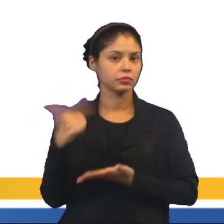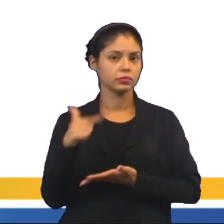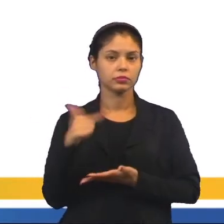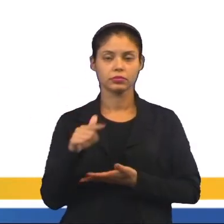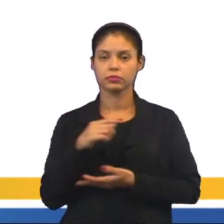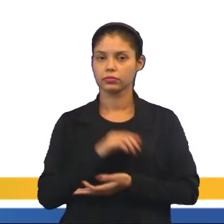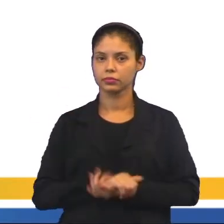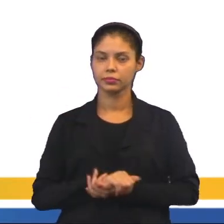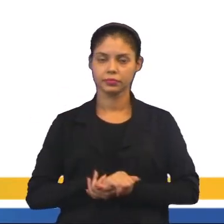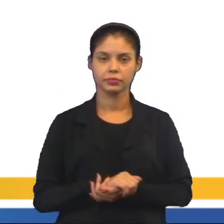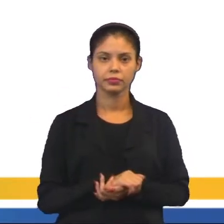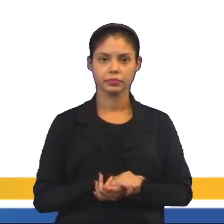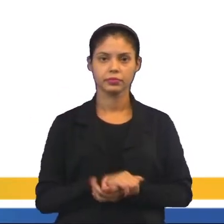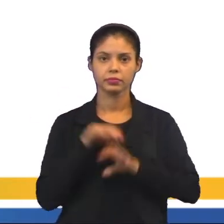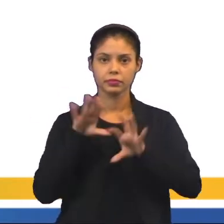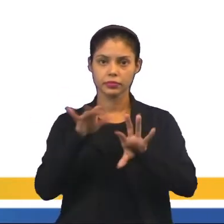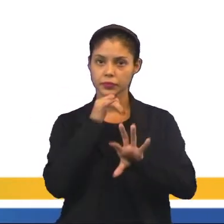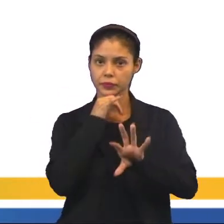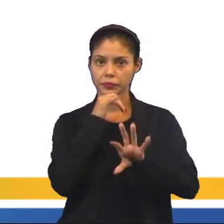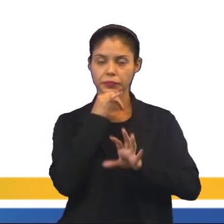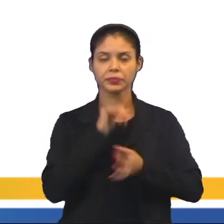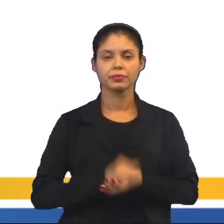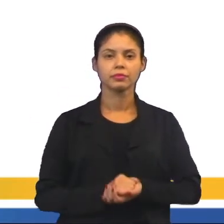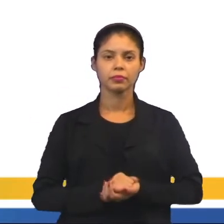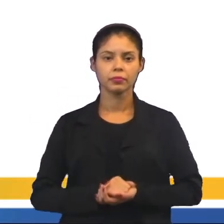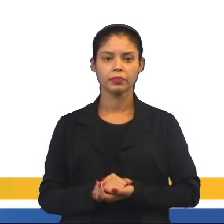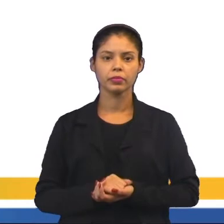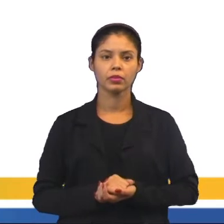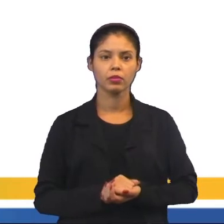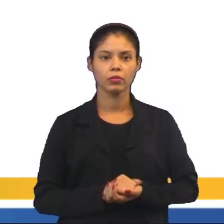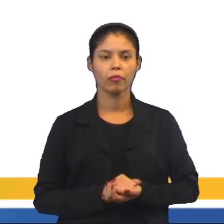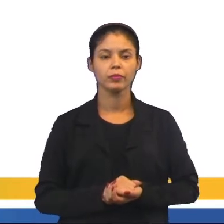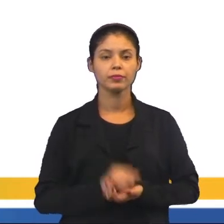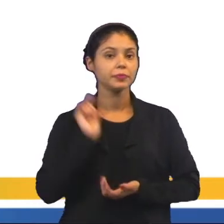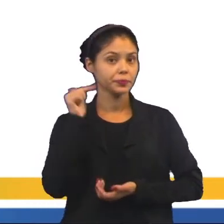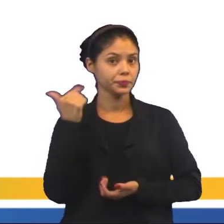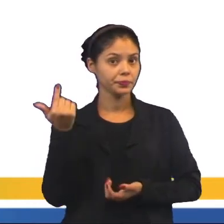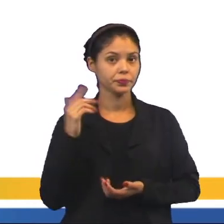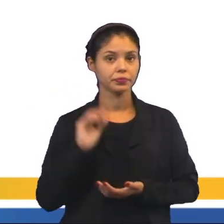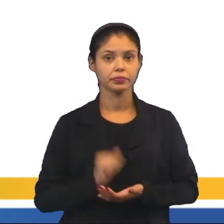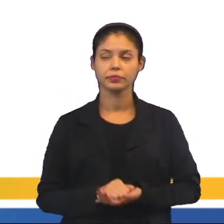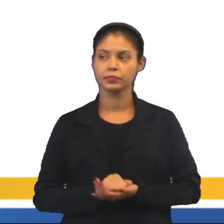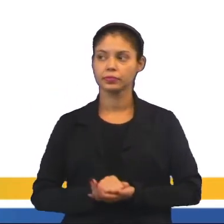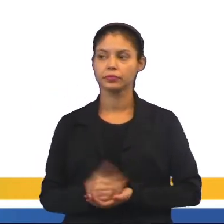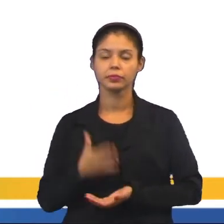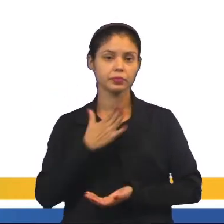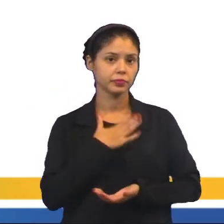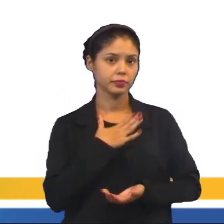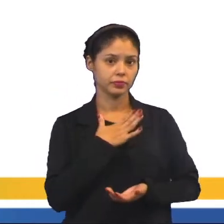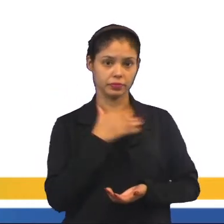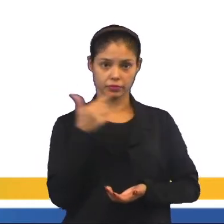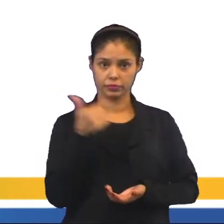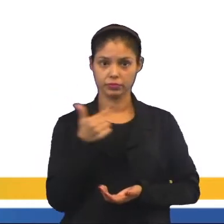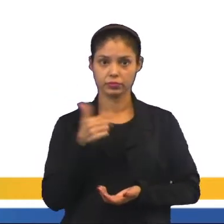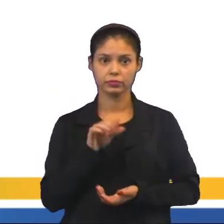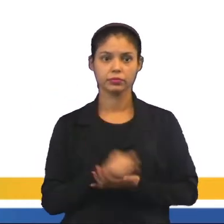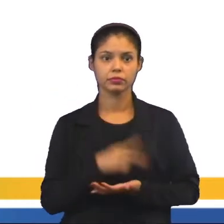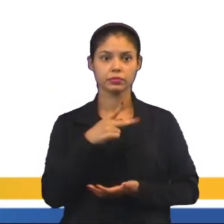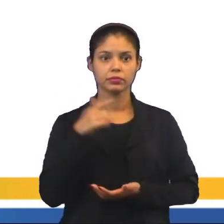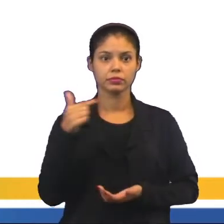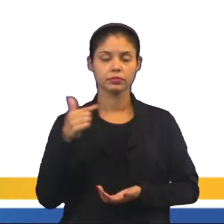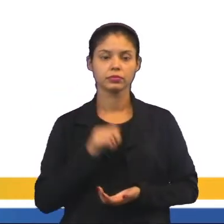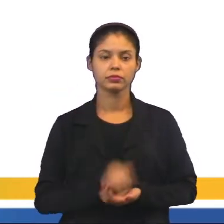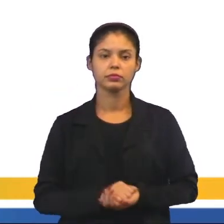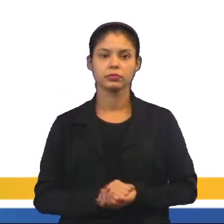vai existir. Esse aí é um exemplo. Olha o outro. A minha propriedade 2, o meu